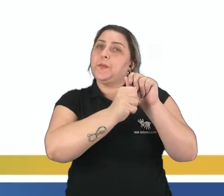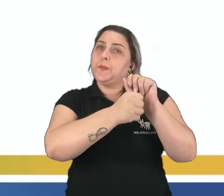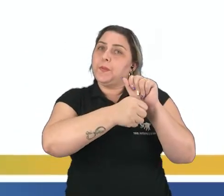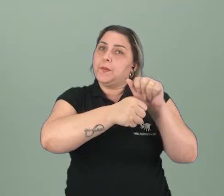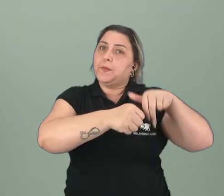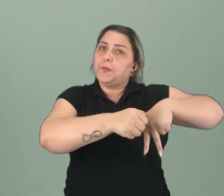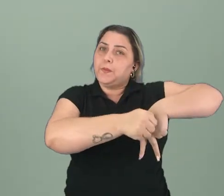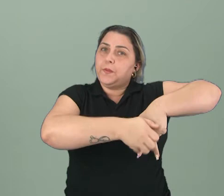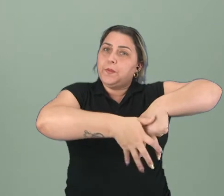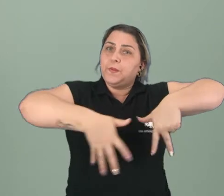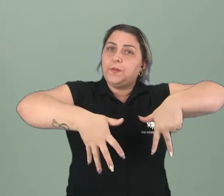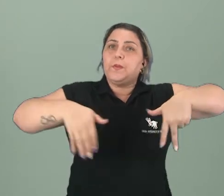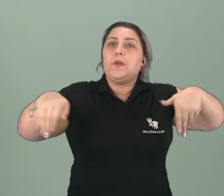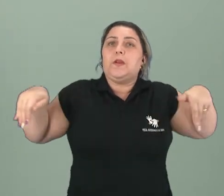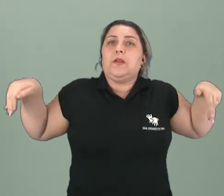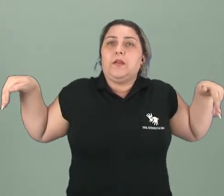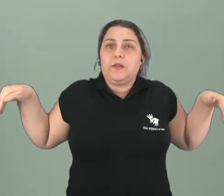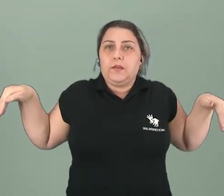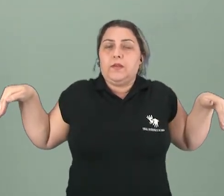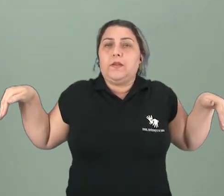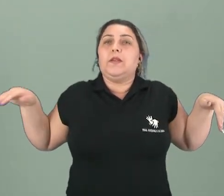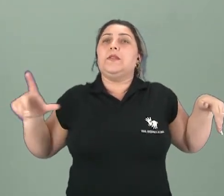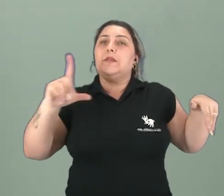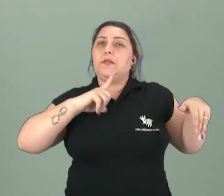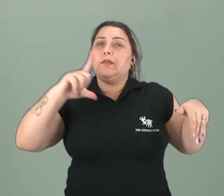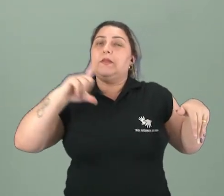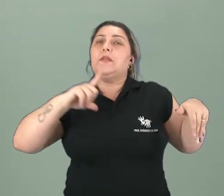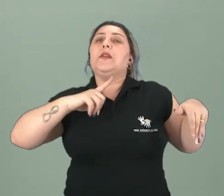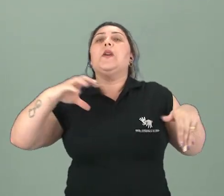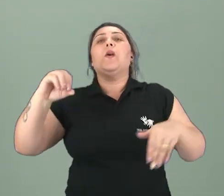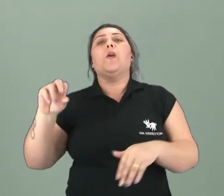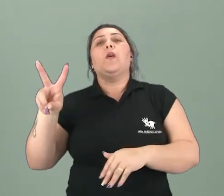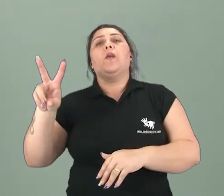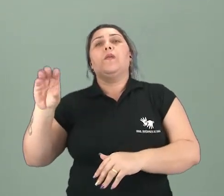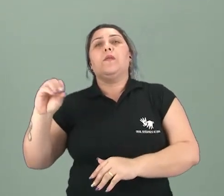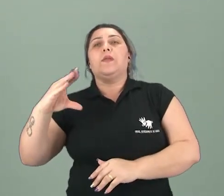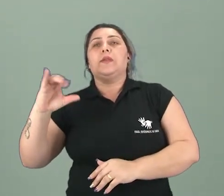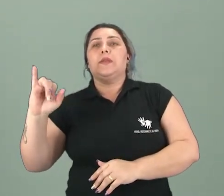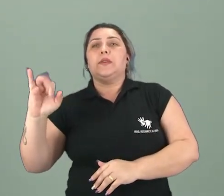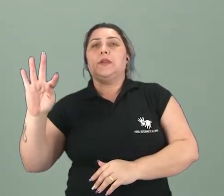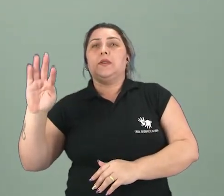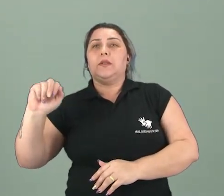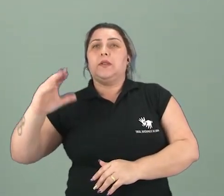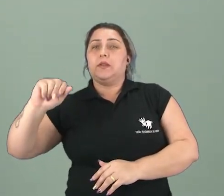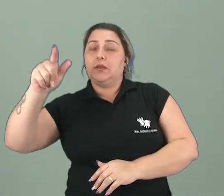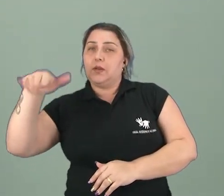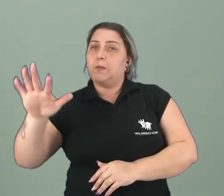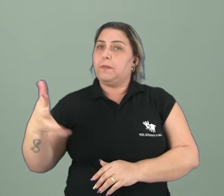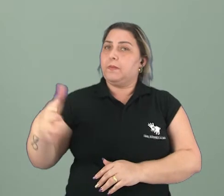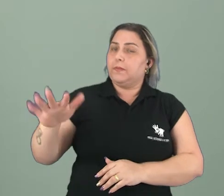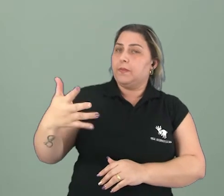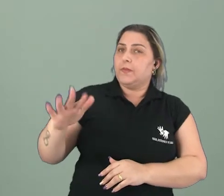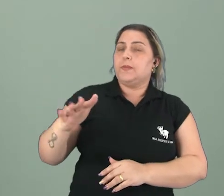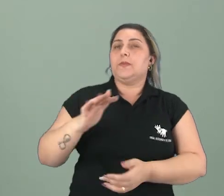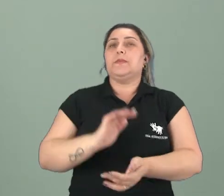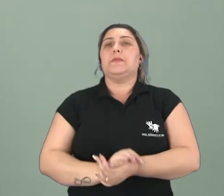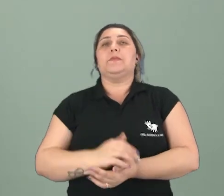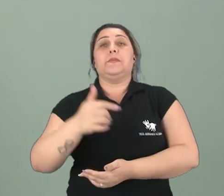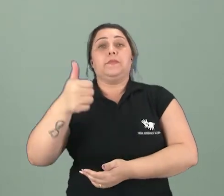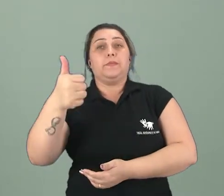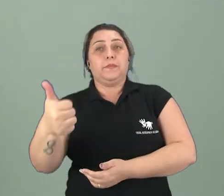direção aí à tuba uterina, que é onde vai ocorrer a ovocitação. Como eu já falei, aproximadamente aí por volta